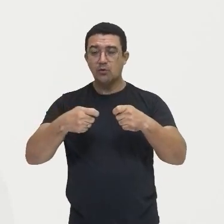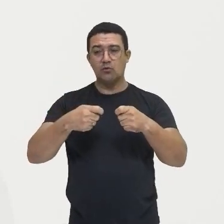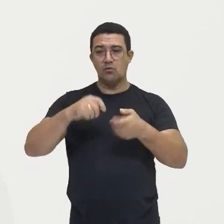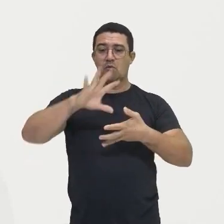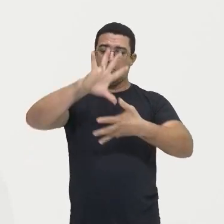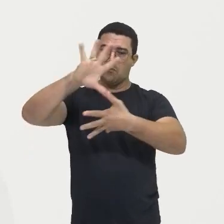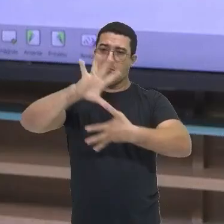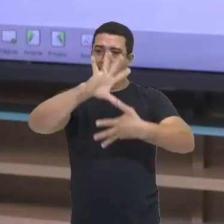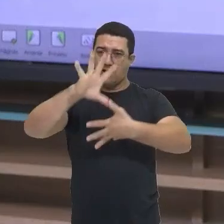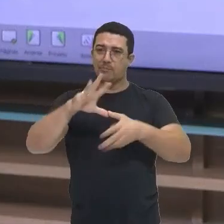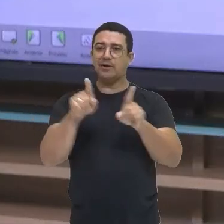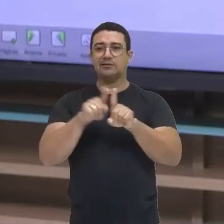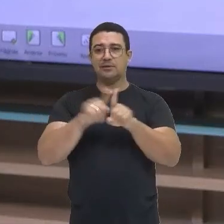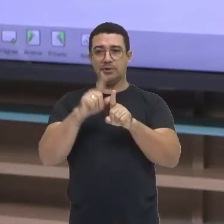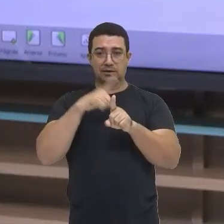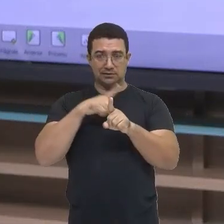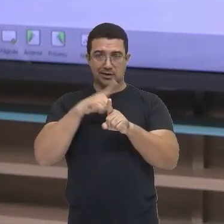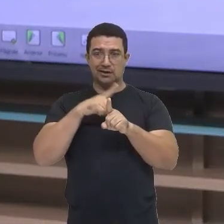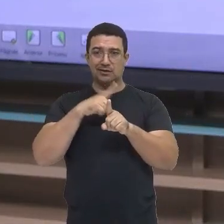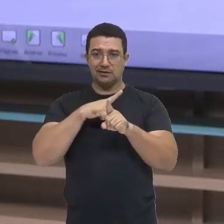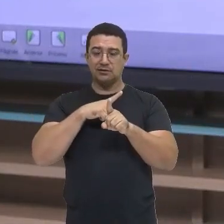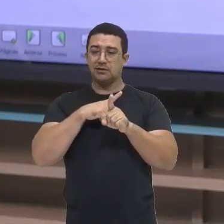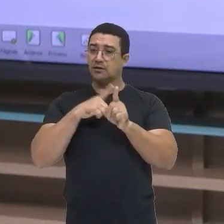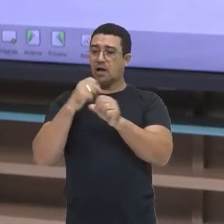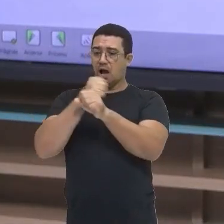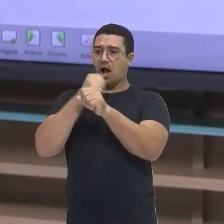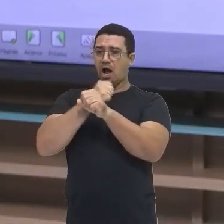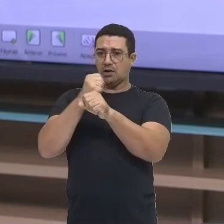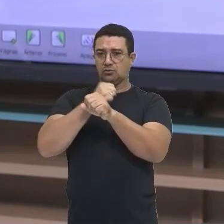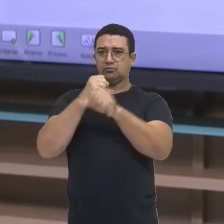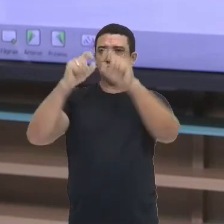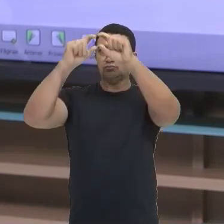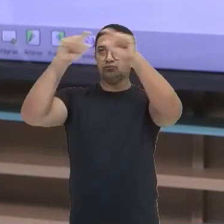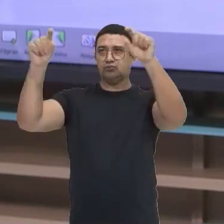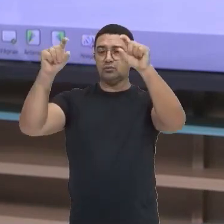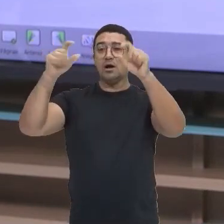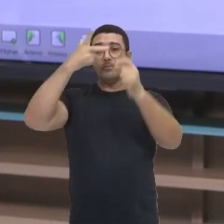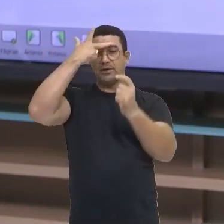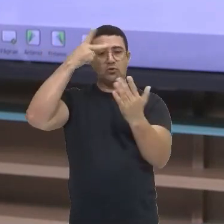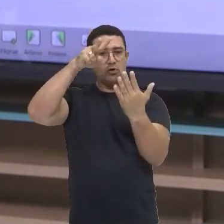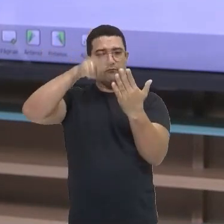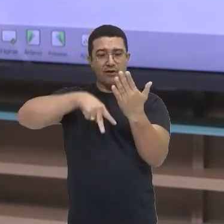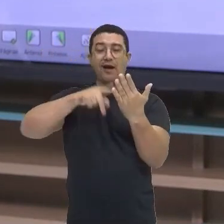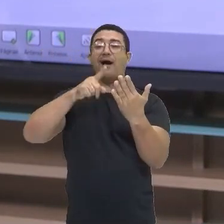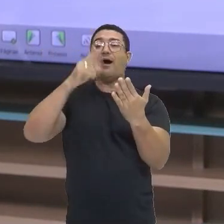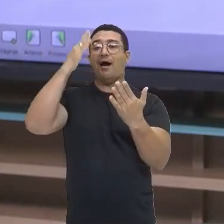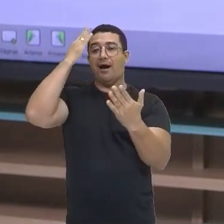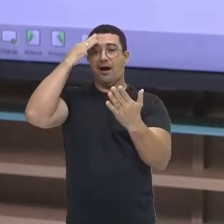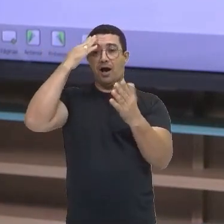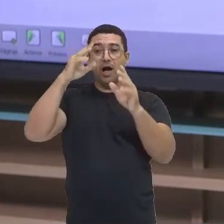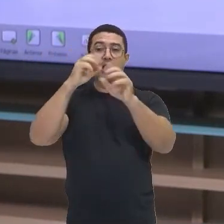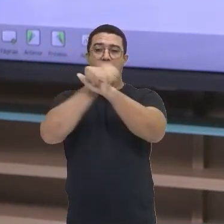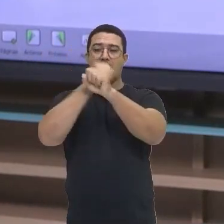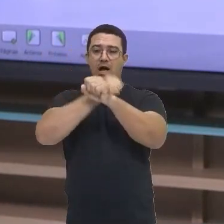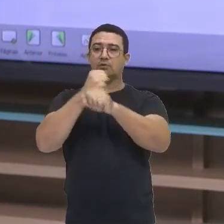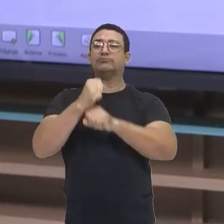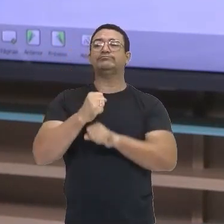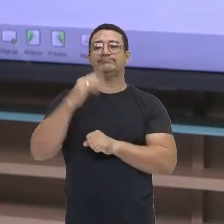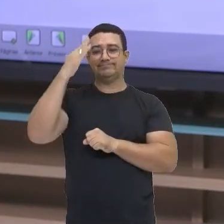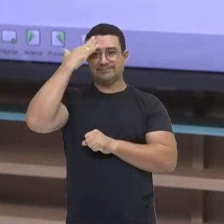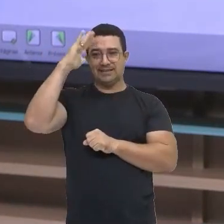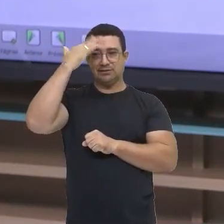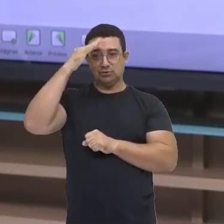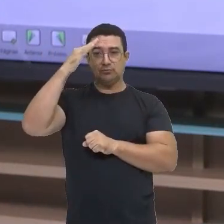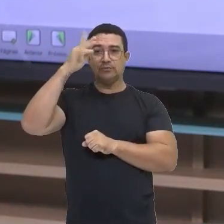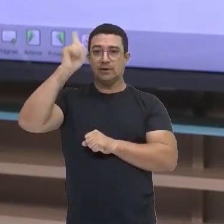vem acompanhado do ano, tá certo? Que é para quem lê o mapa, para quem for ver o mapa, compreender que